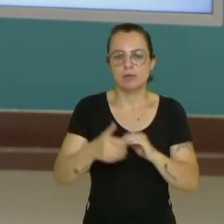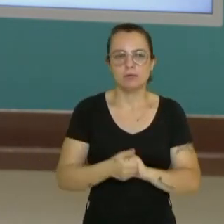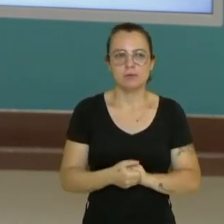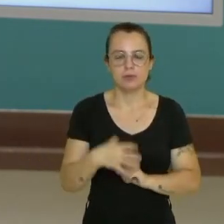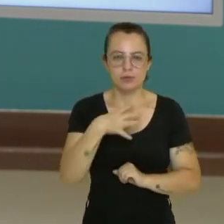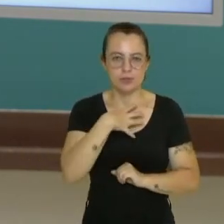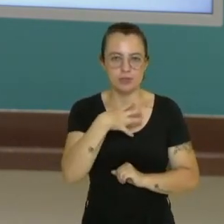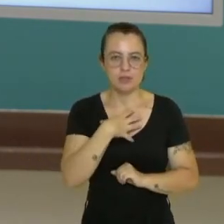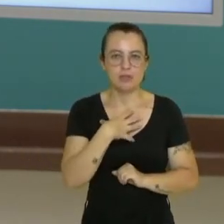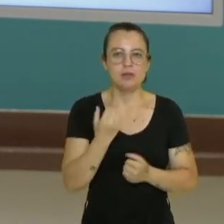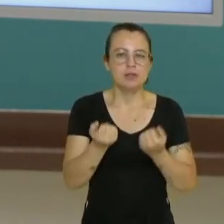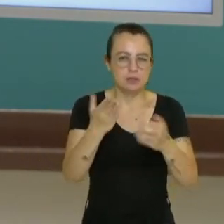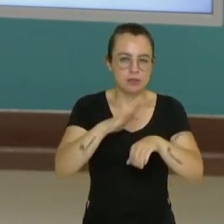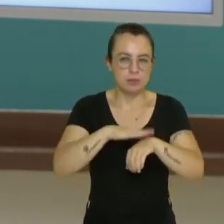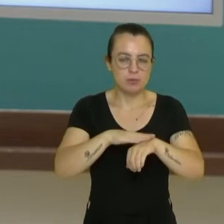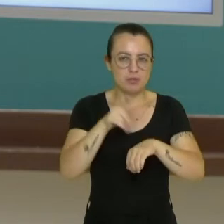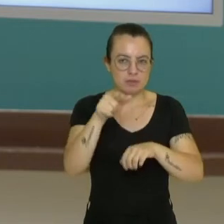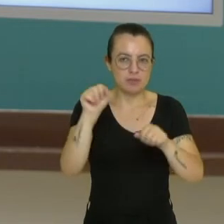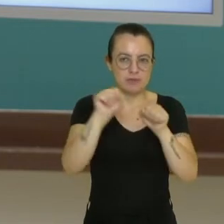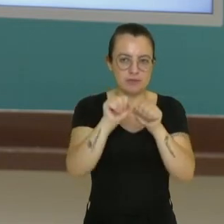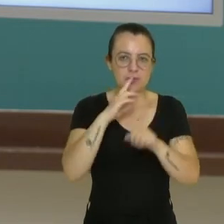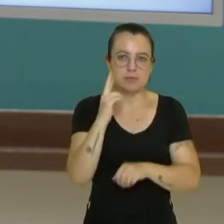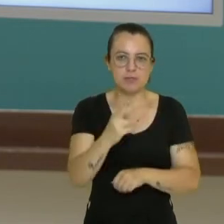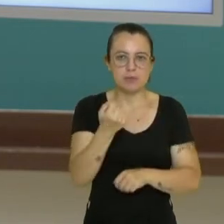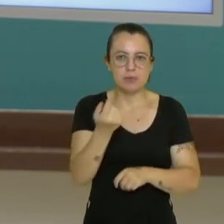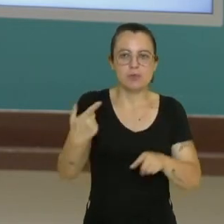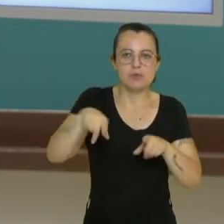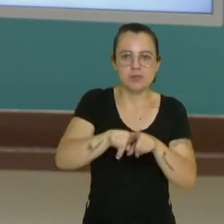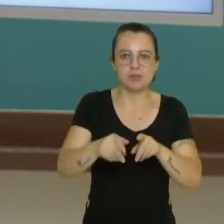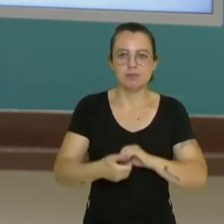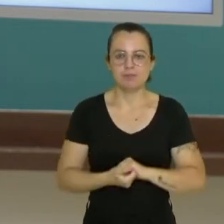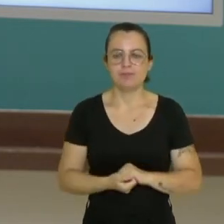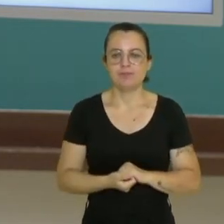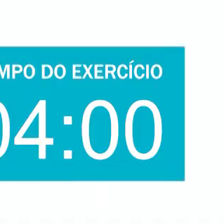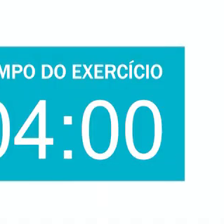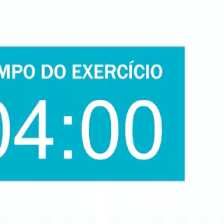método? Vou dar um instantinho para vocês resolverem e já voltamos a conferir.